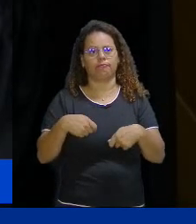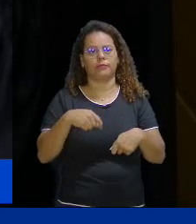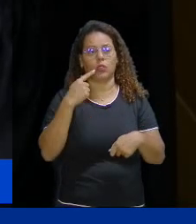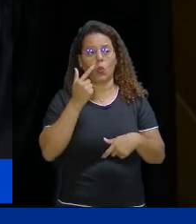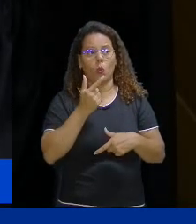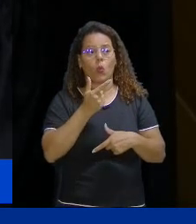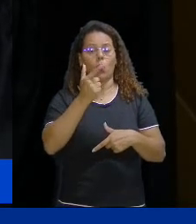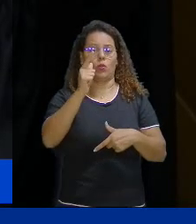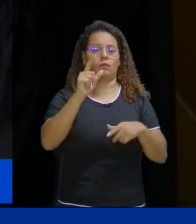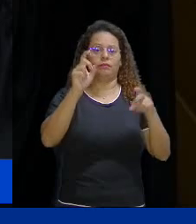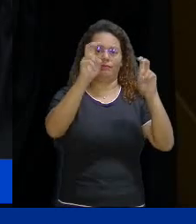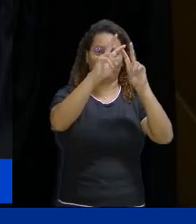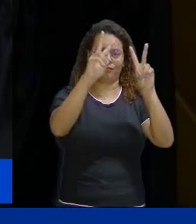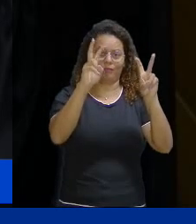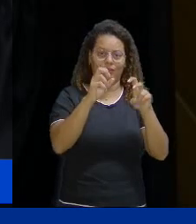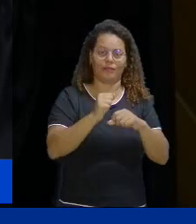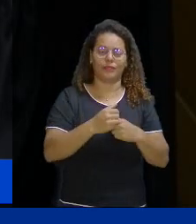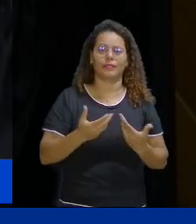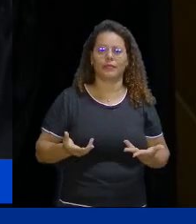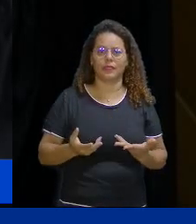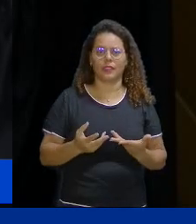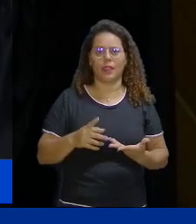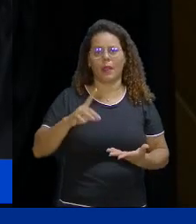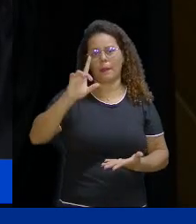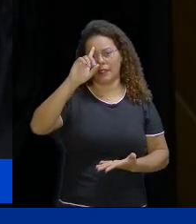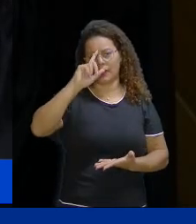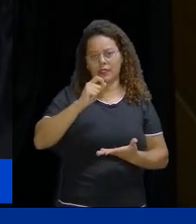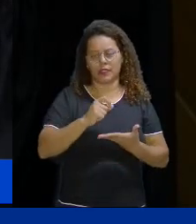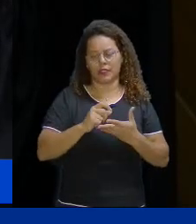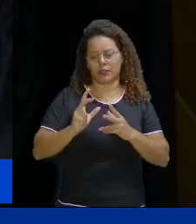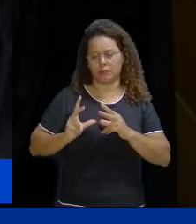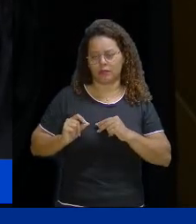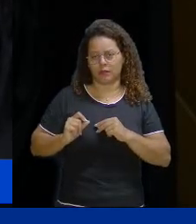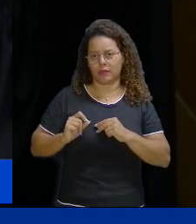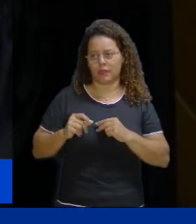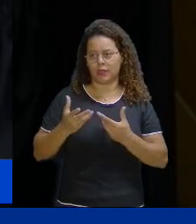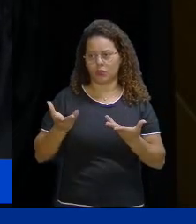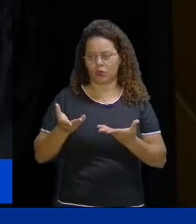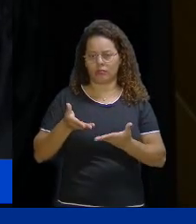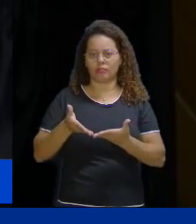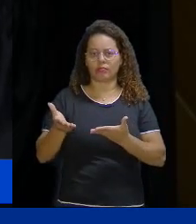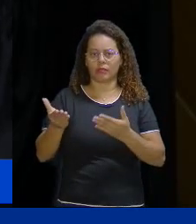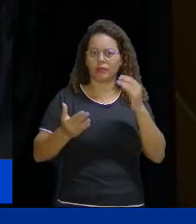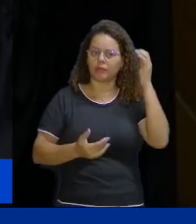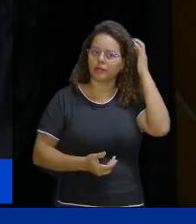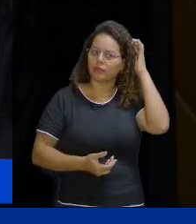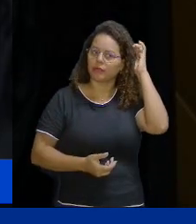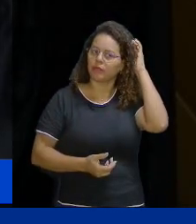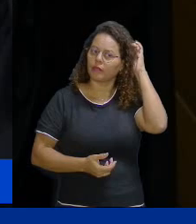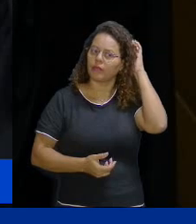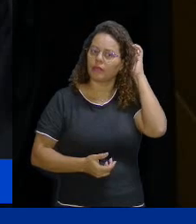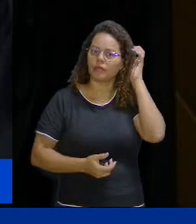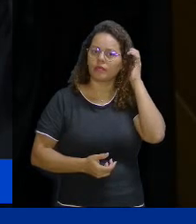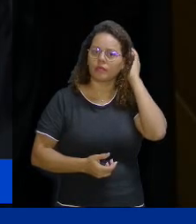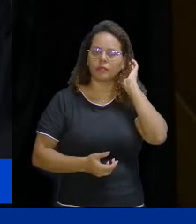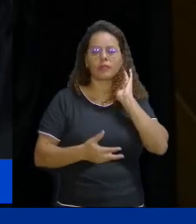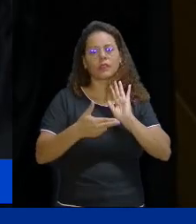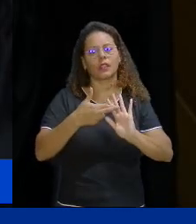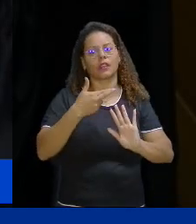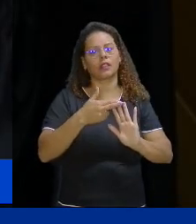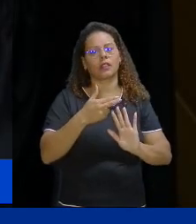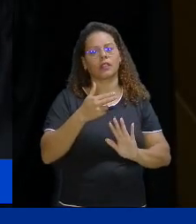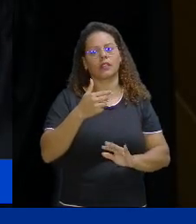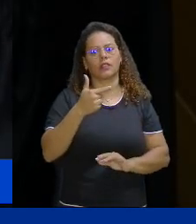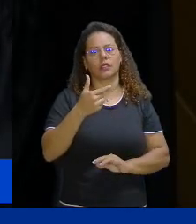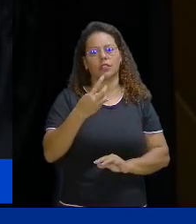em eventual recurso contra a decisão de mérito da ação. A resolução, eu tiro isso da resolução